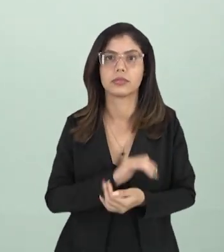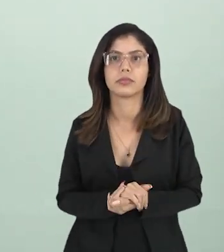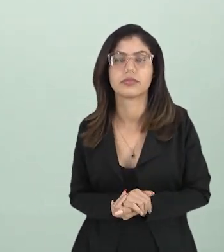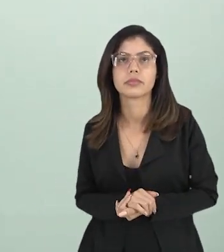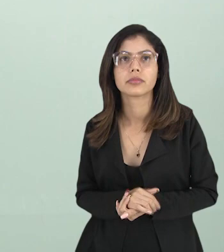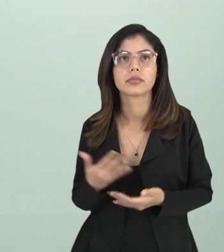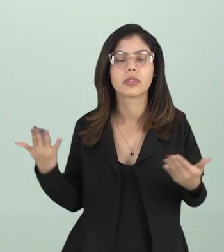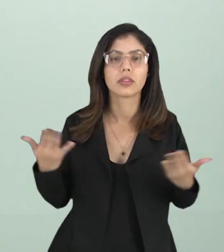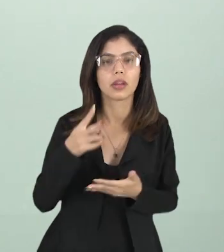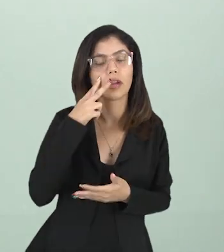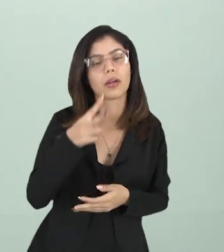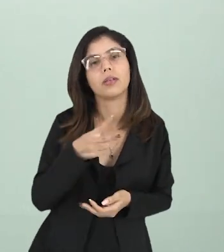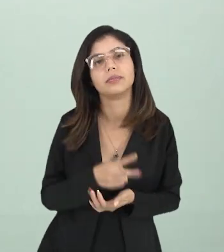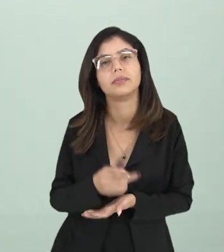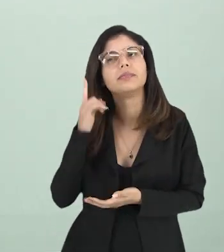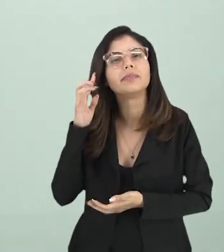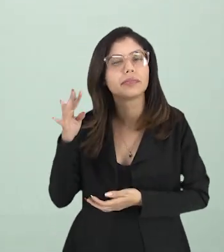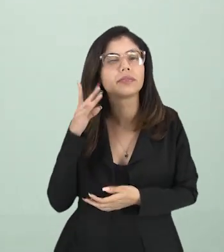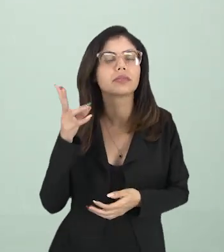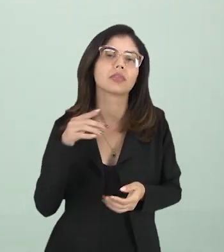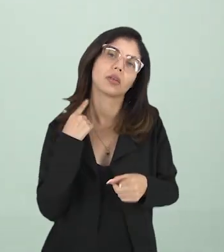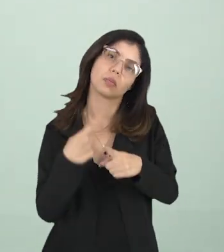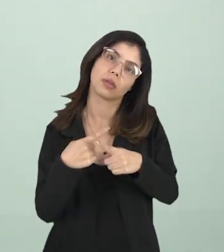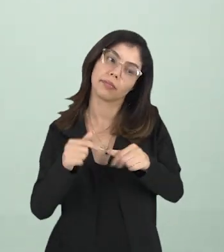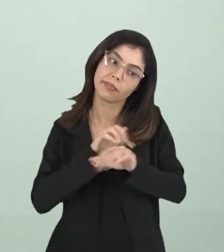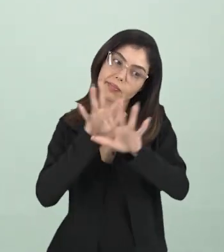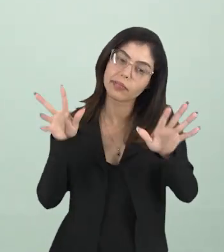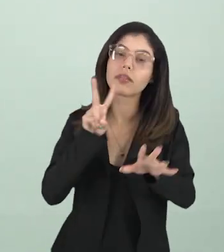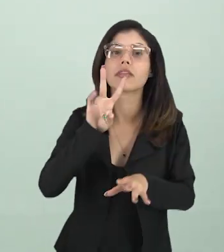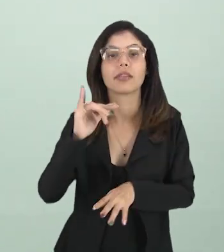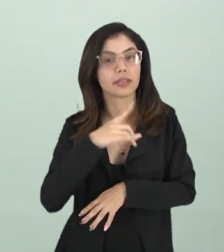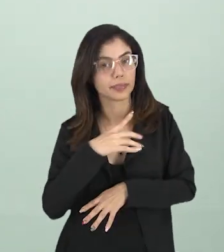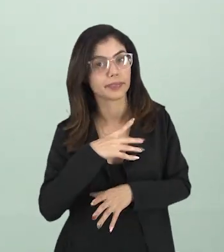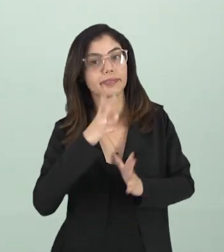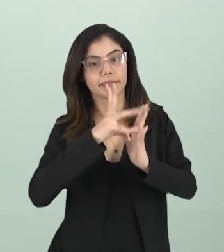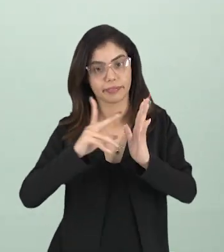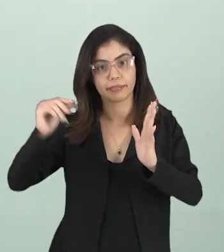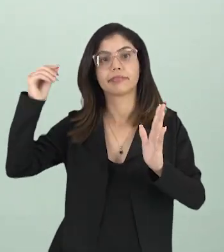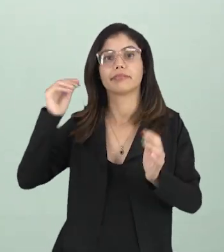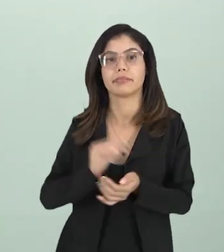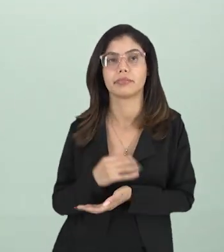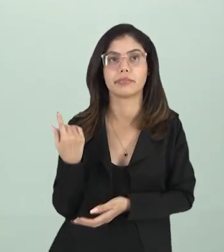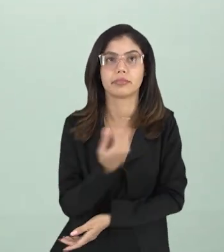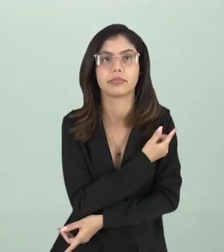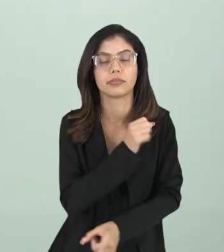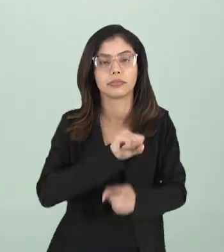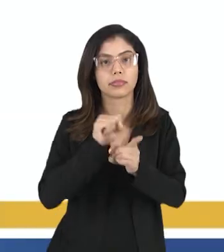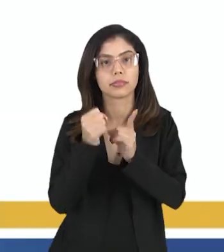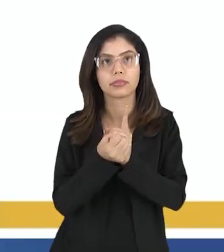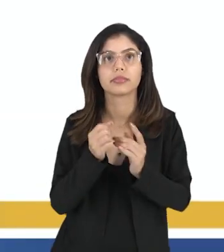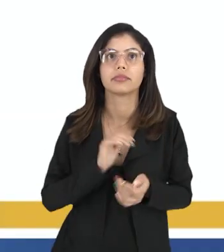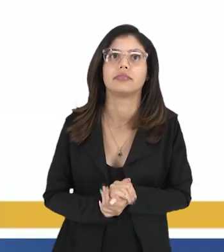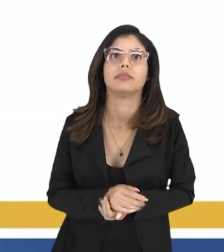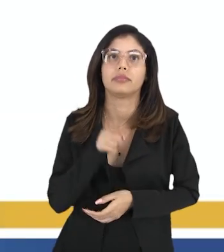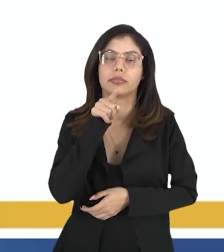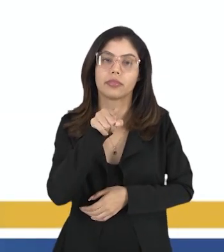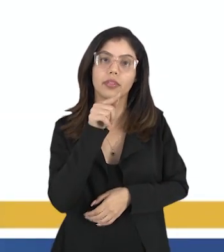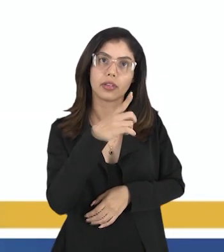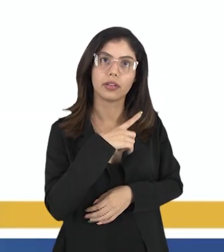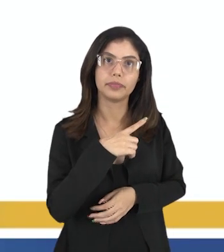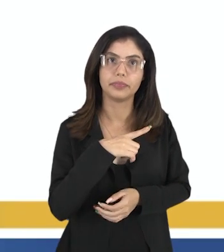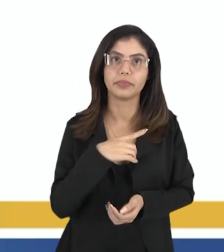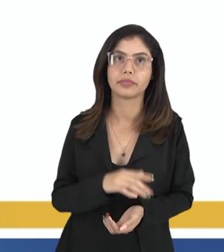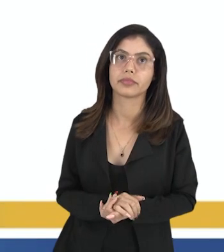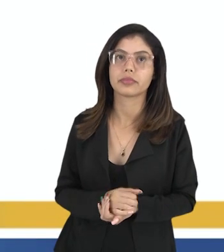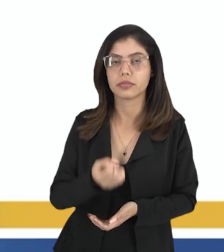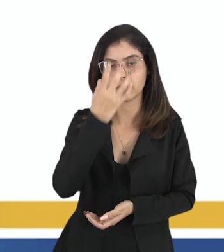vai ver agora um pouco o reflexo, porque claro que isso vai repercutir na nossa sociedade. A gente tem aqui